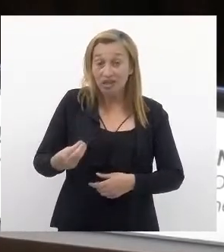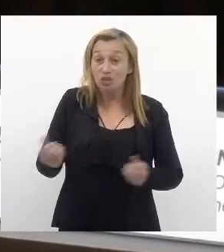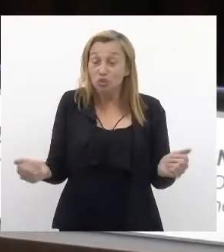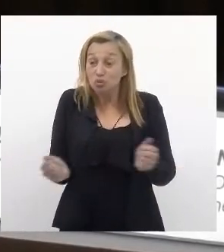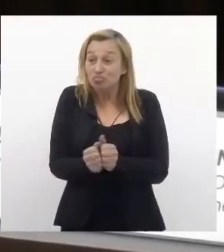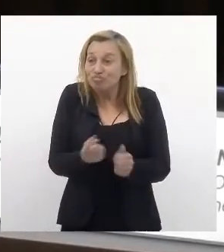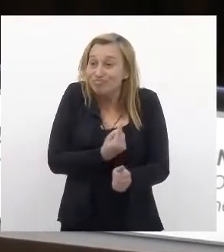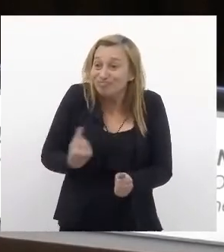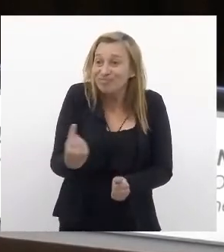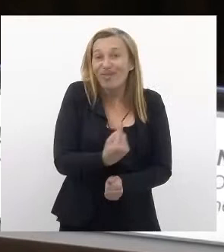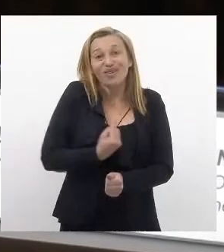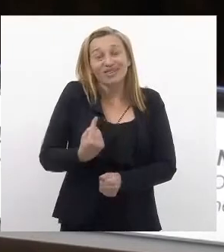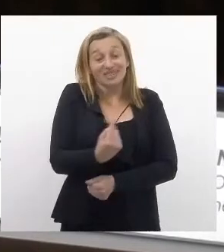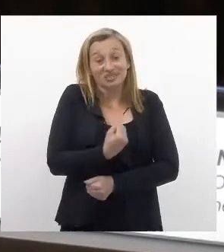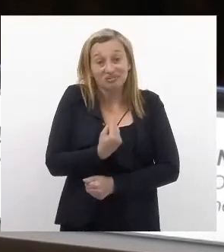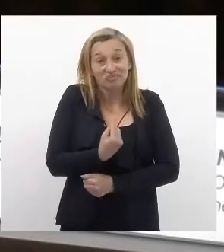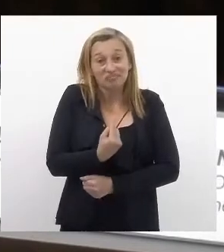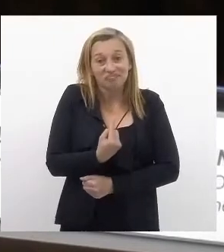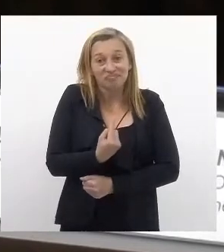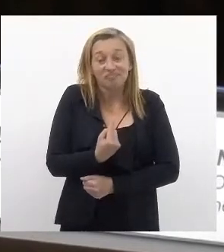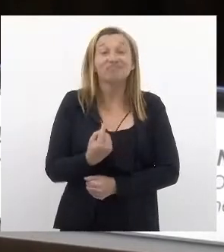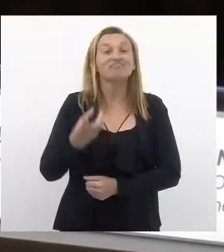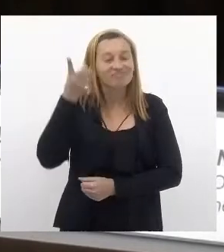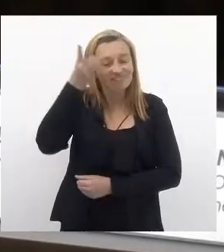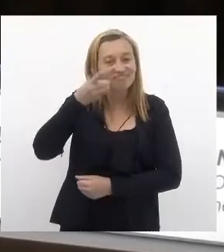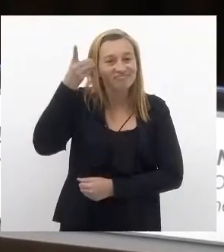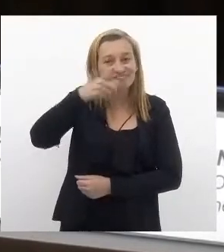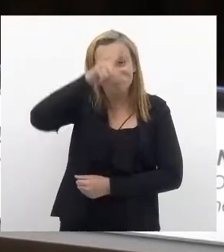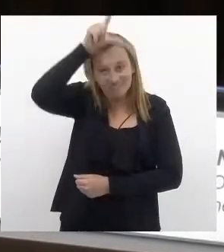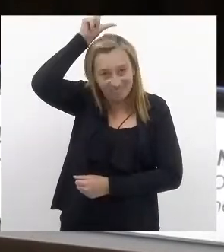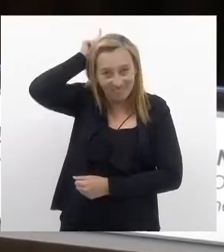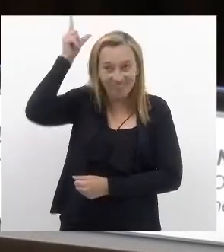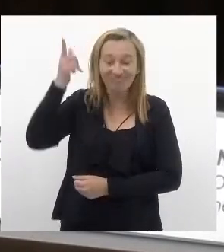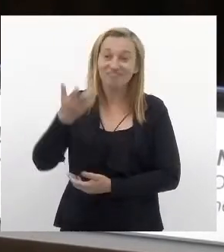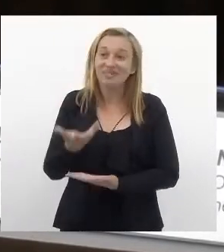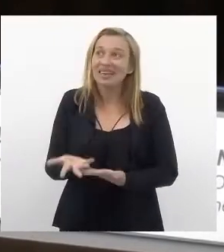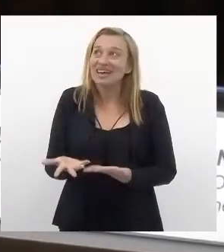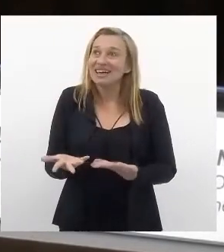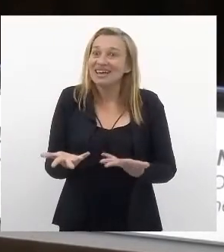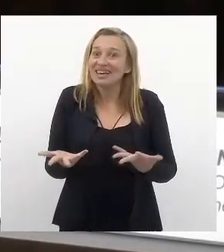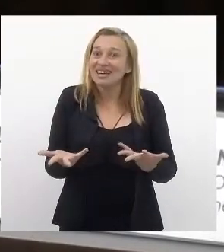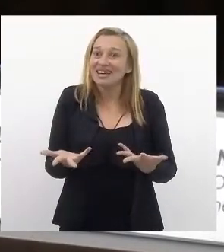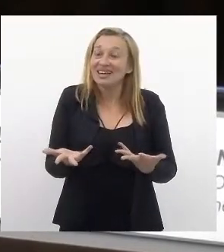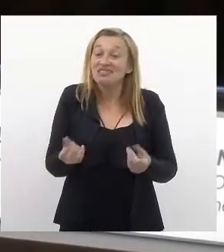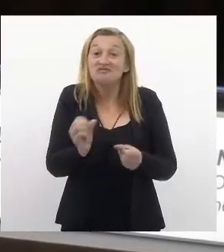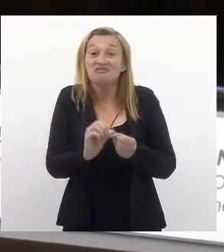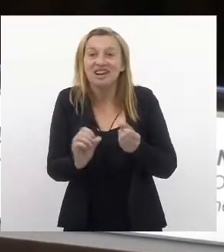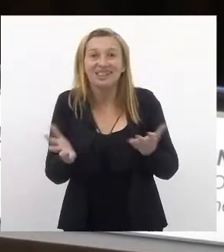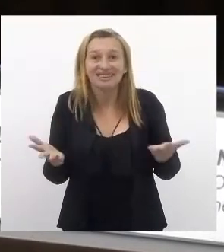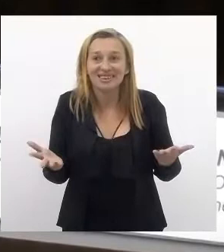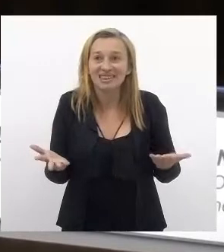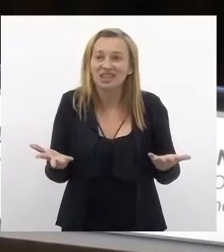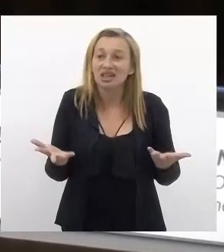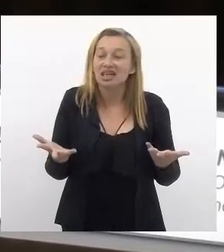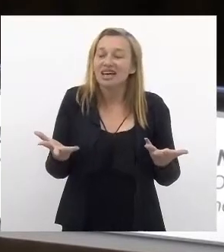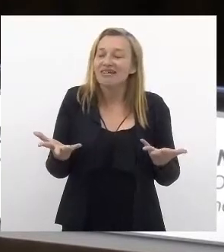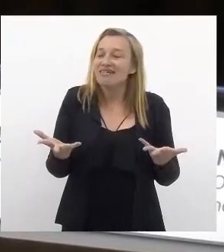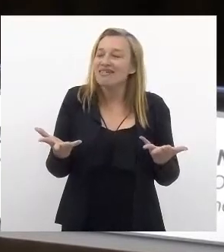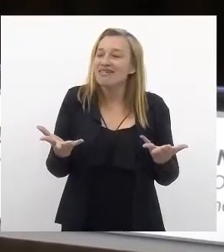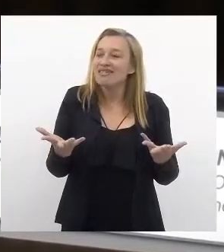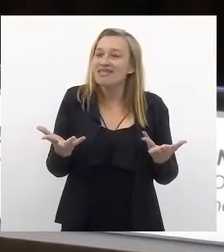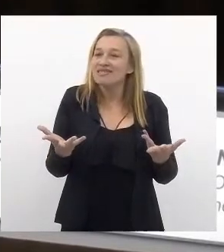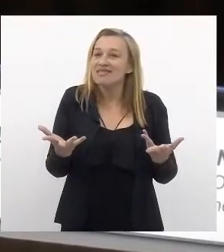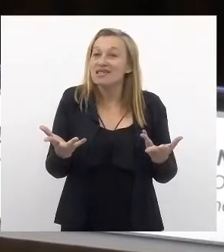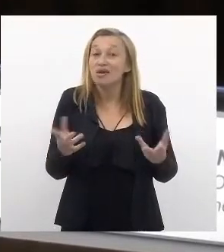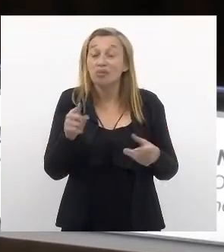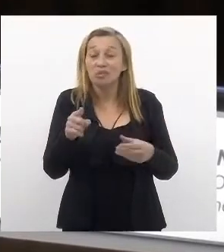nós, e o deputado Luiz Paulo nos faz tê-lo, por